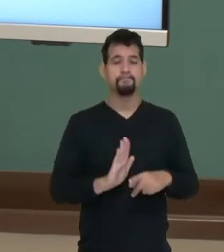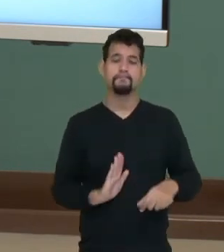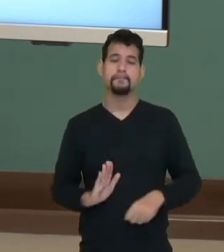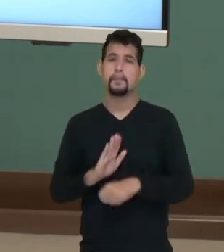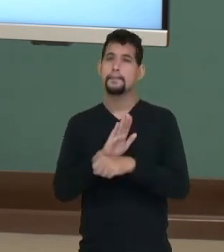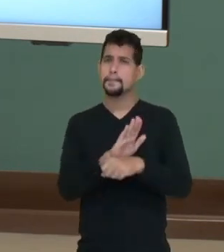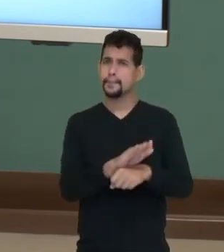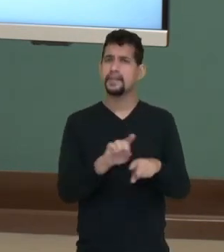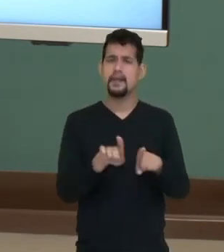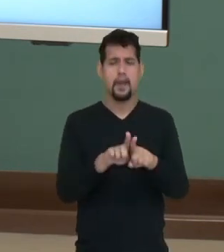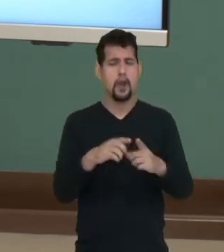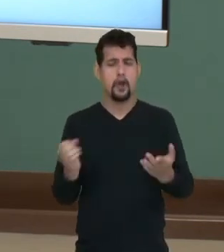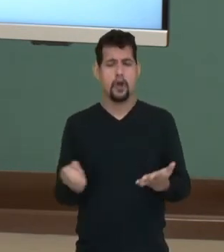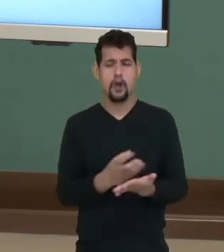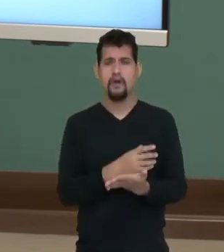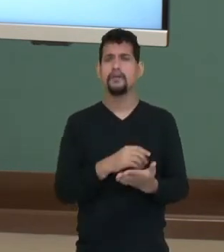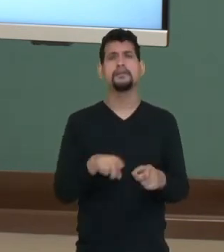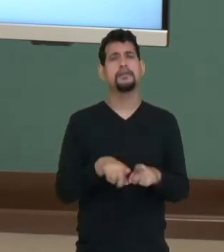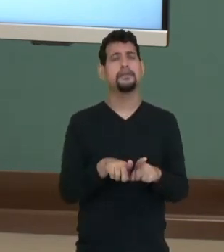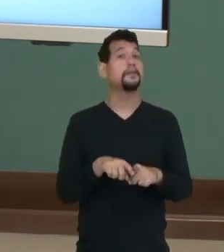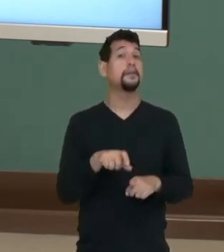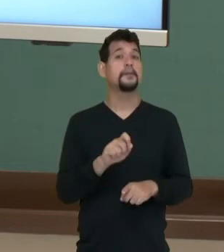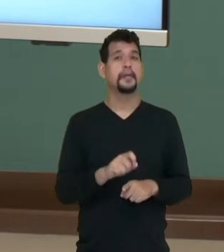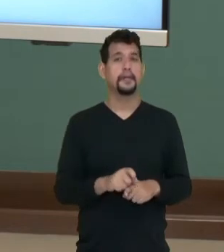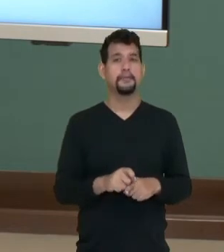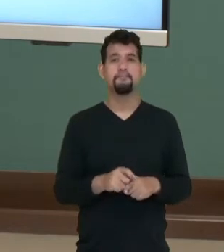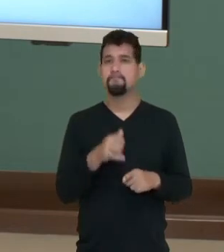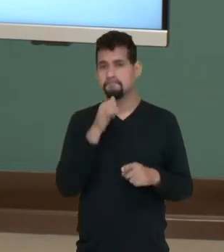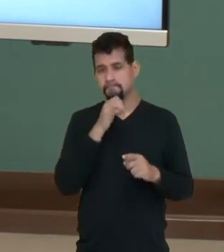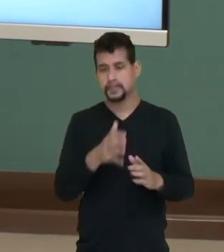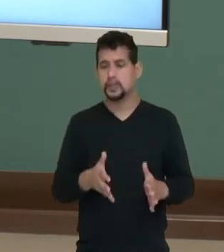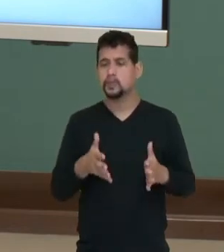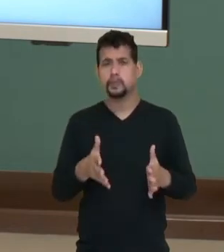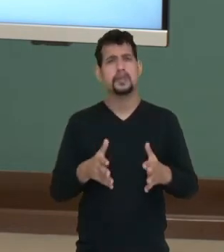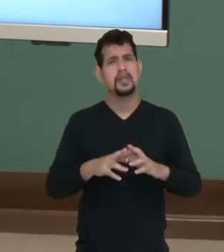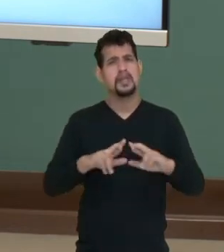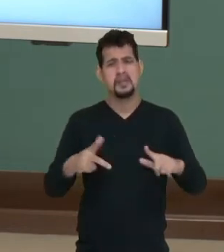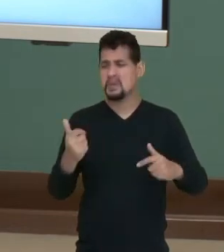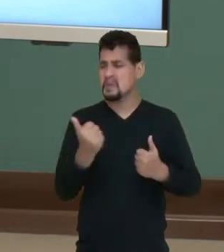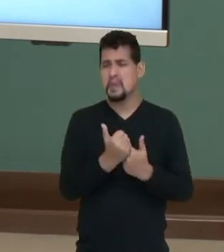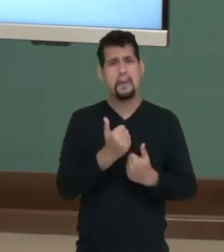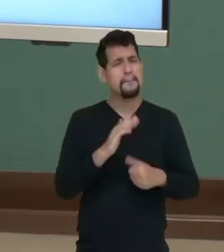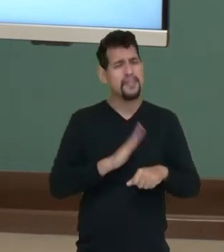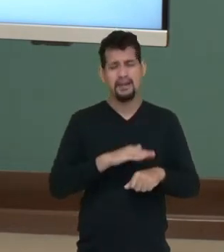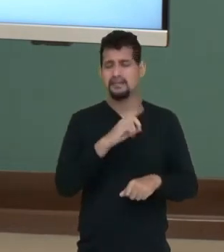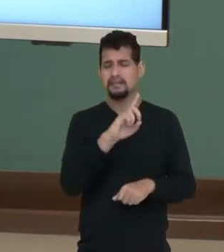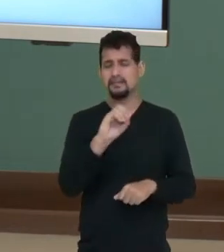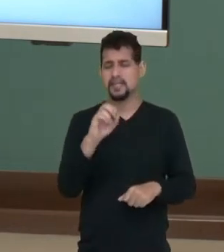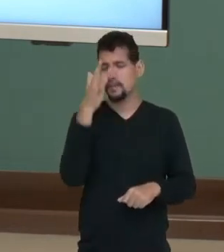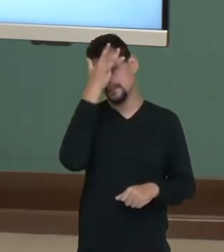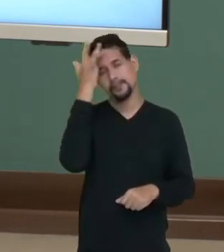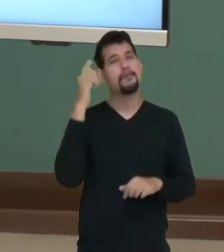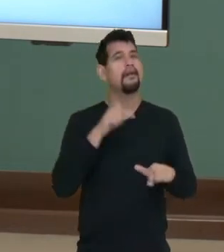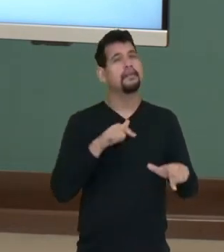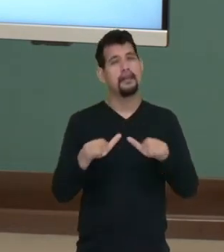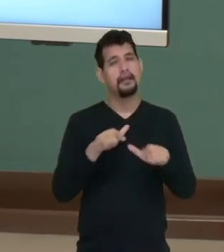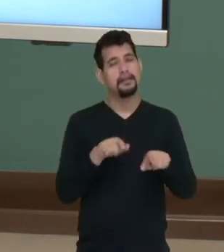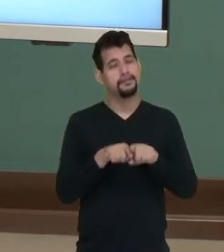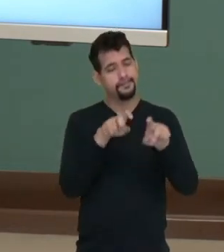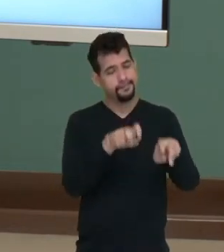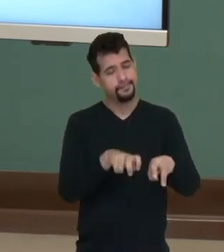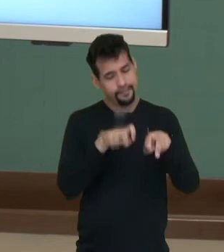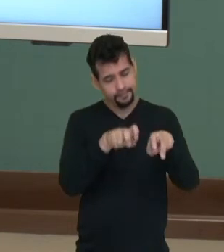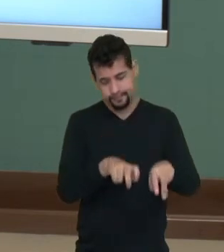campo, modernizando, por exemplo, um trator ele substitui, né, mais de 100 pessoas, no cultivo do solo,